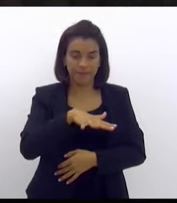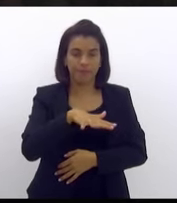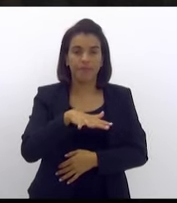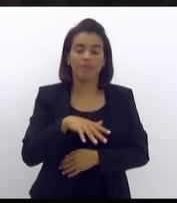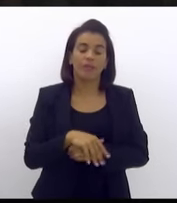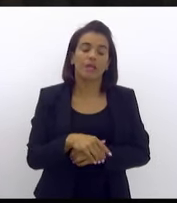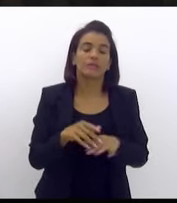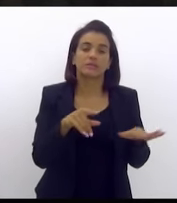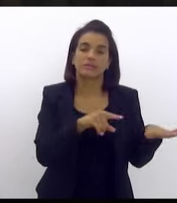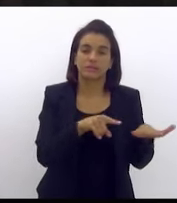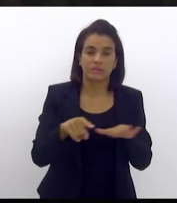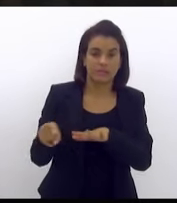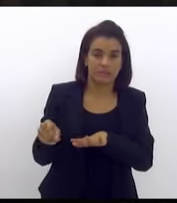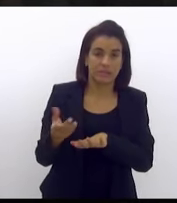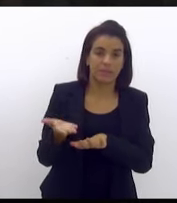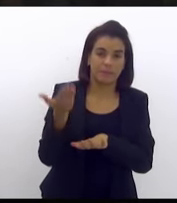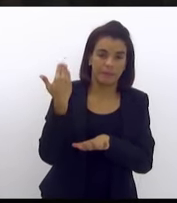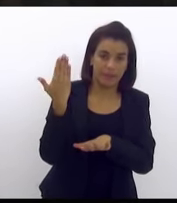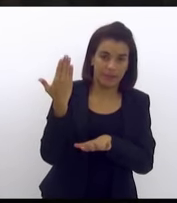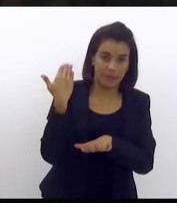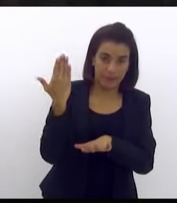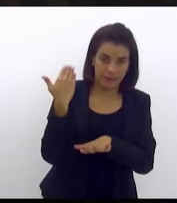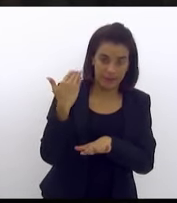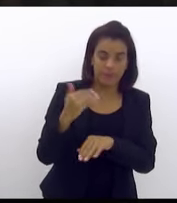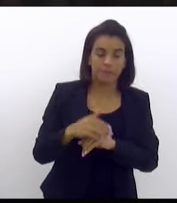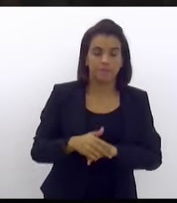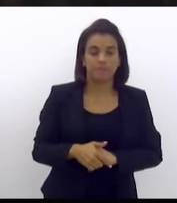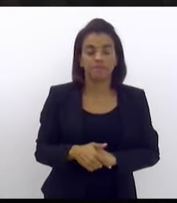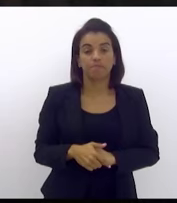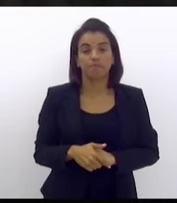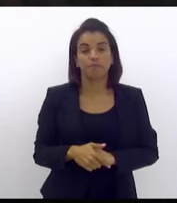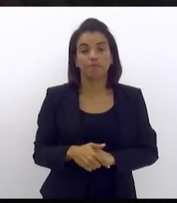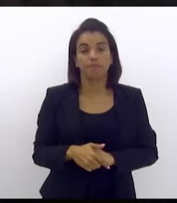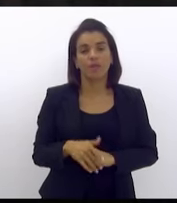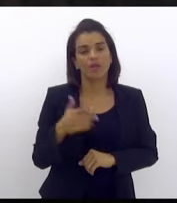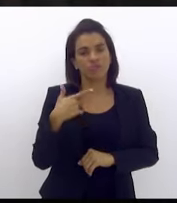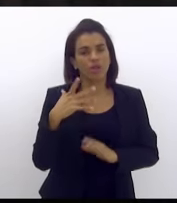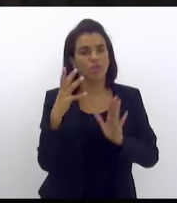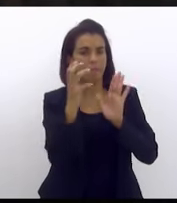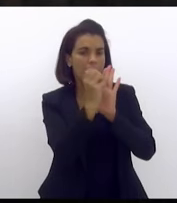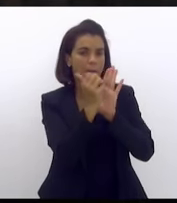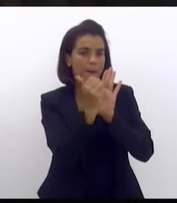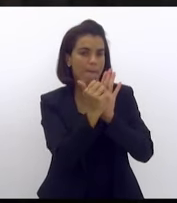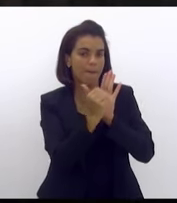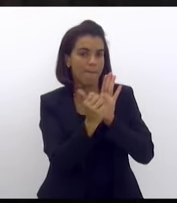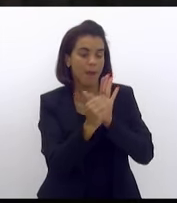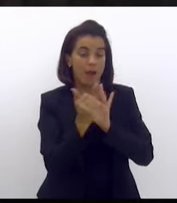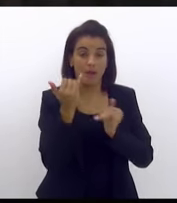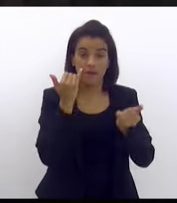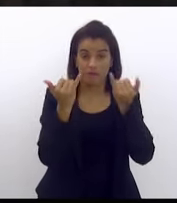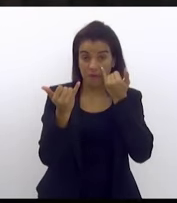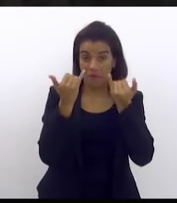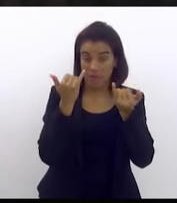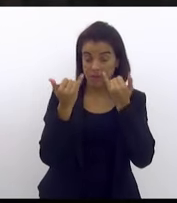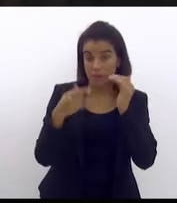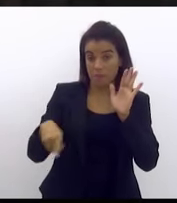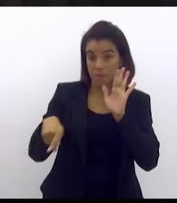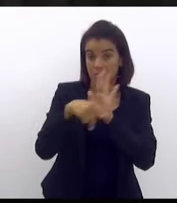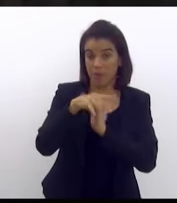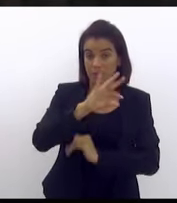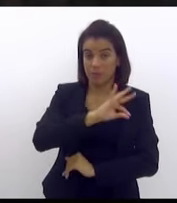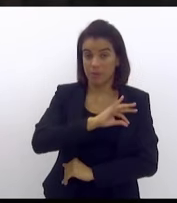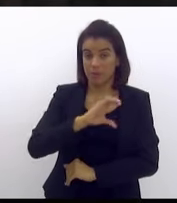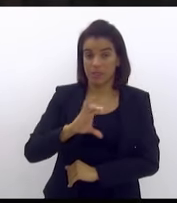na semana passada, que, segundo dados registrados da própria Polícia